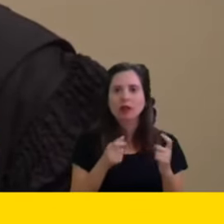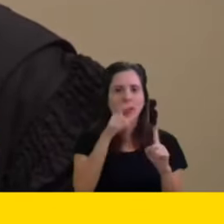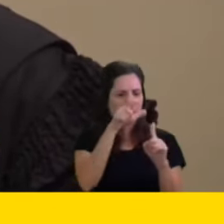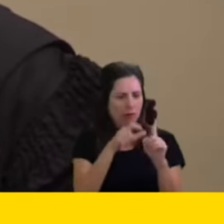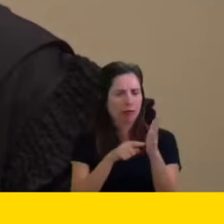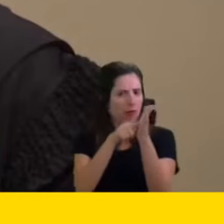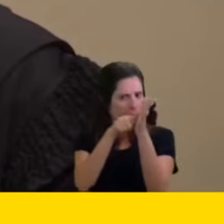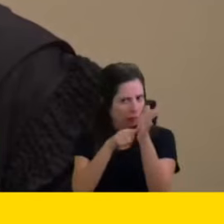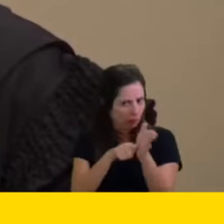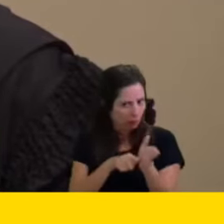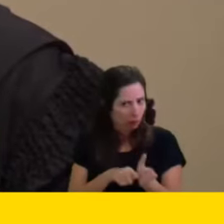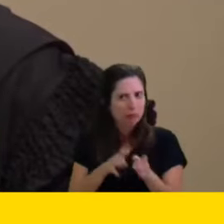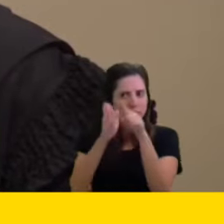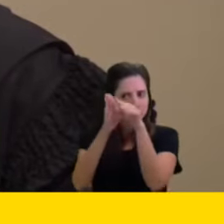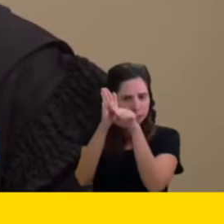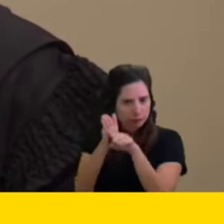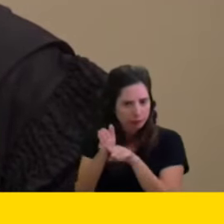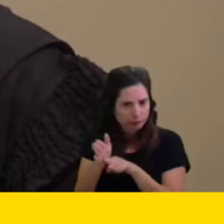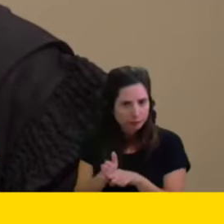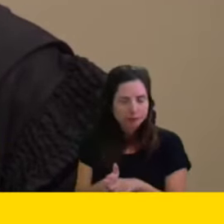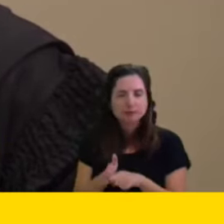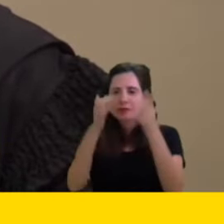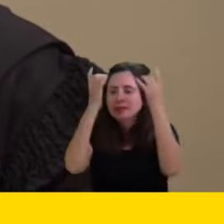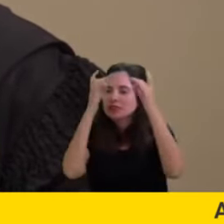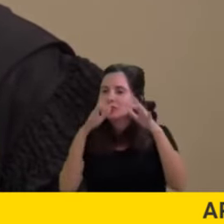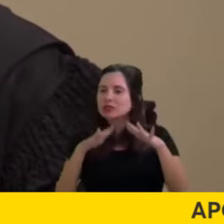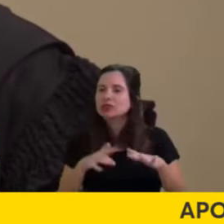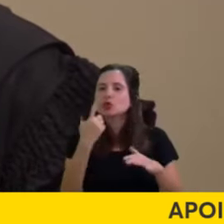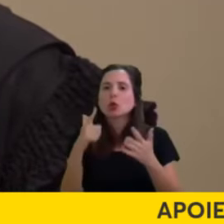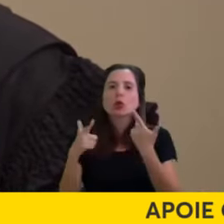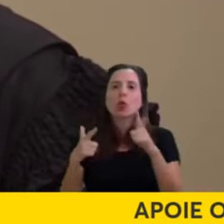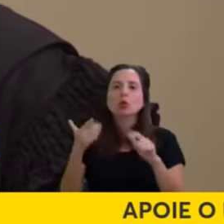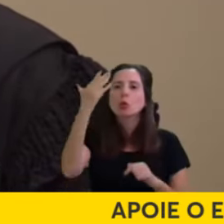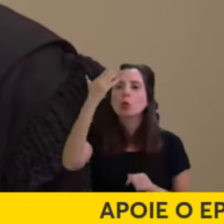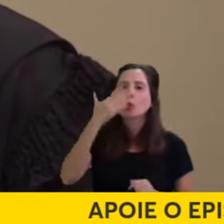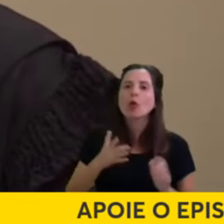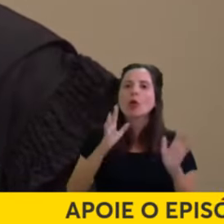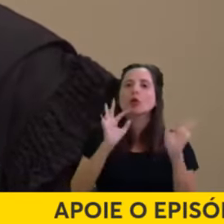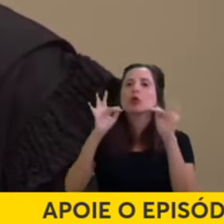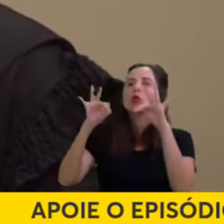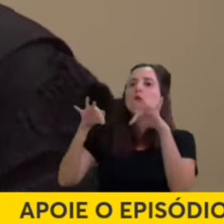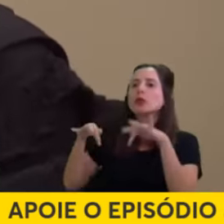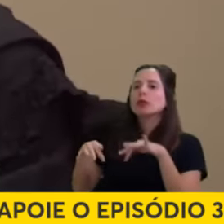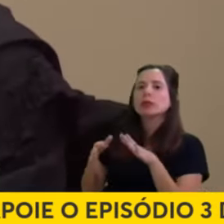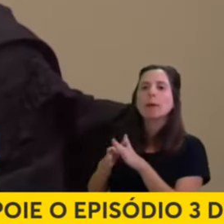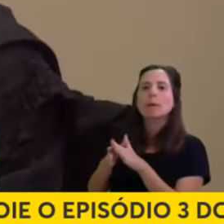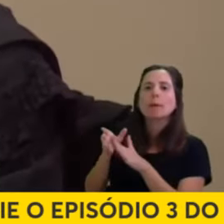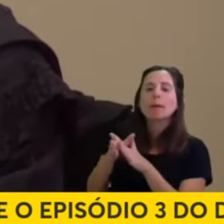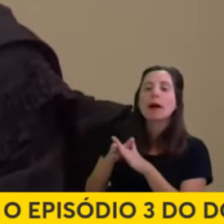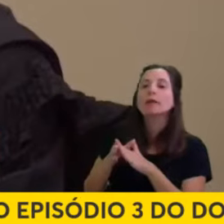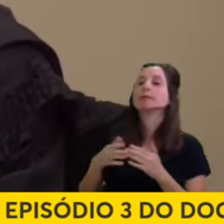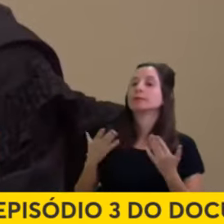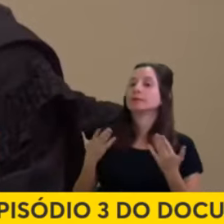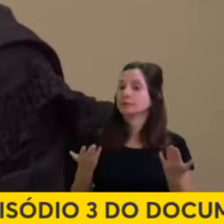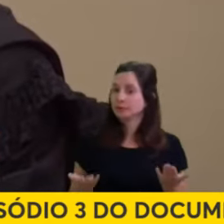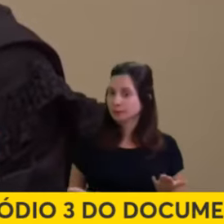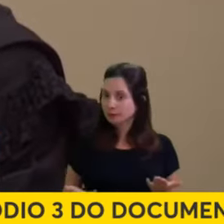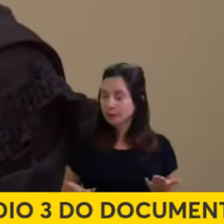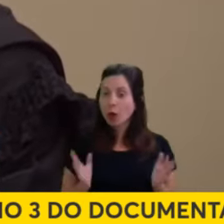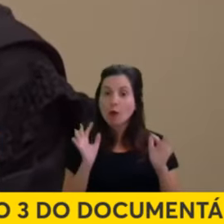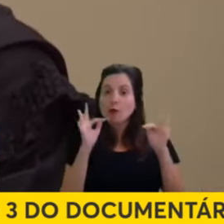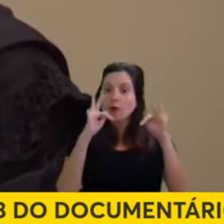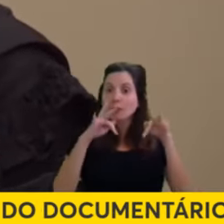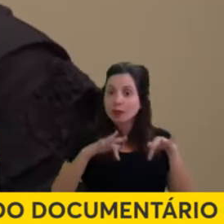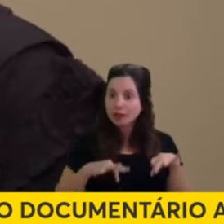expressamente desistido da produção de outras provas ao fim da instrução em outras palavras ao final do depoimento pessoal do